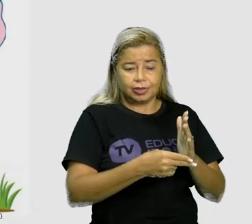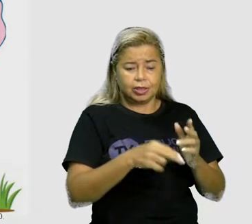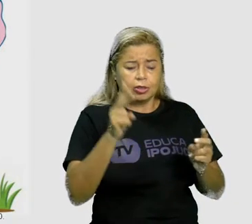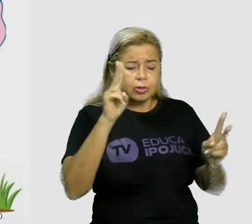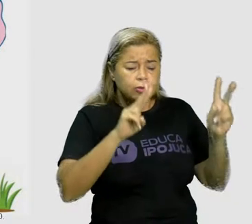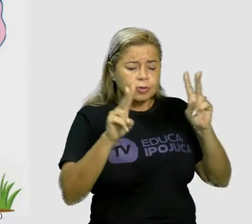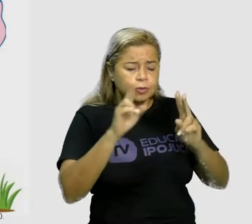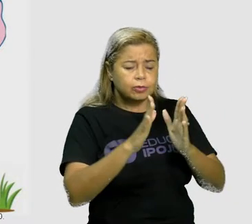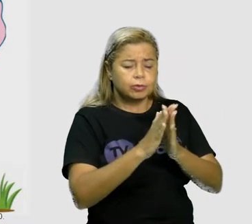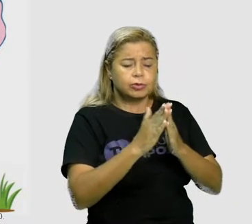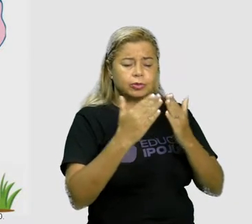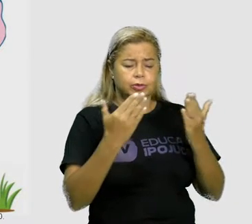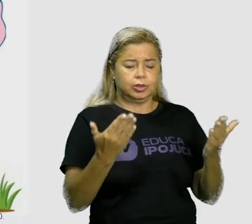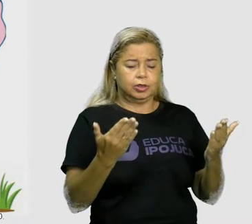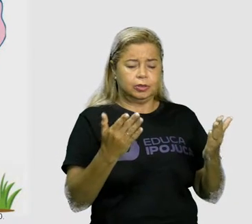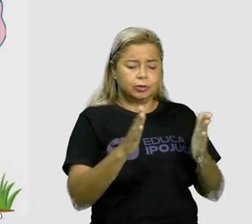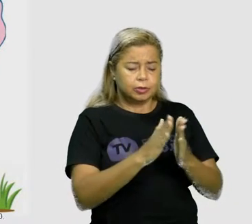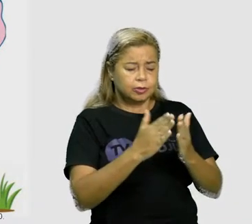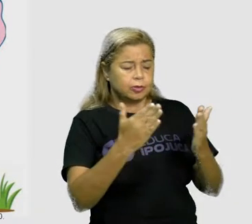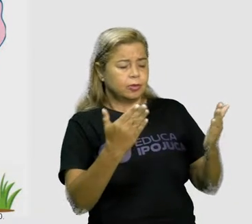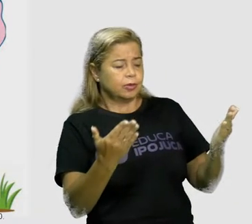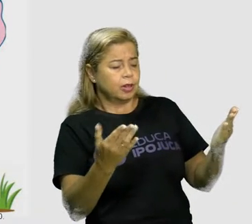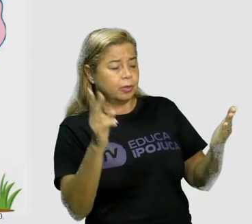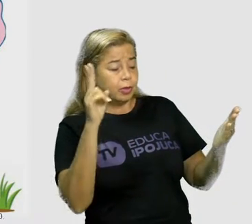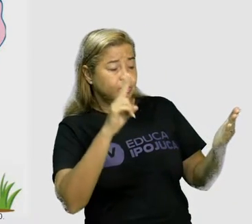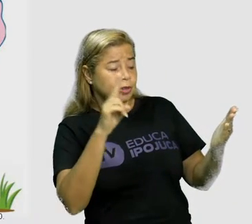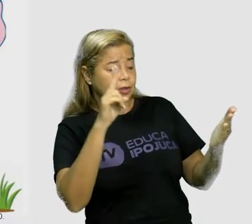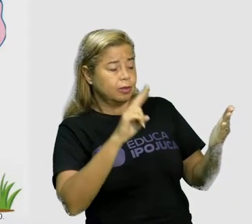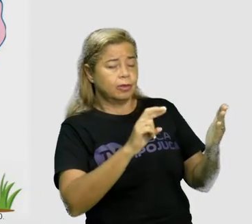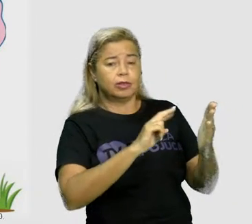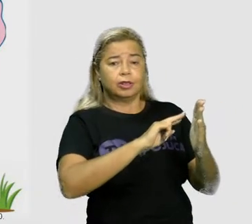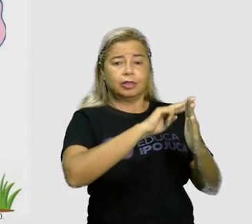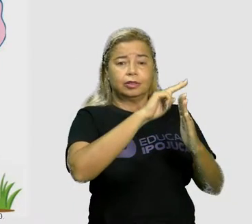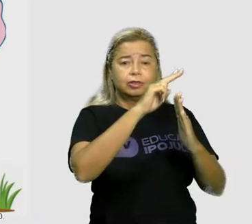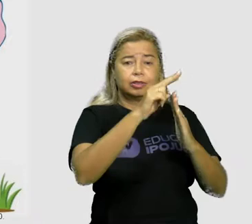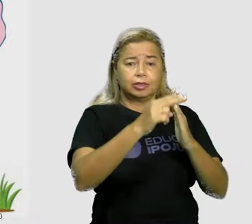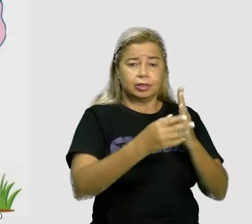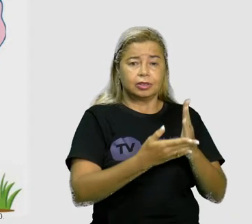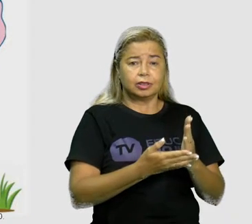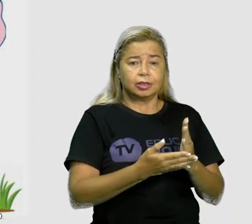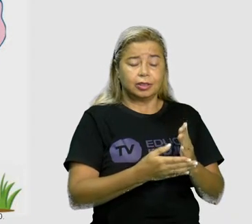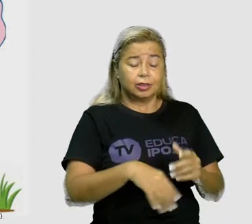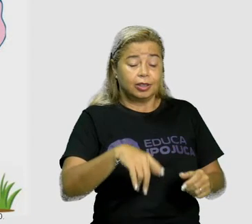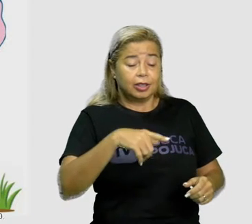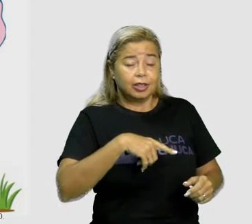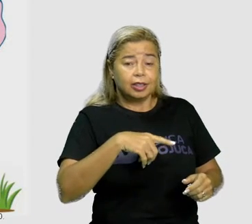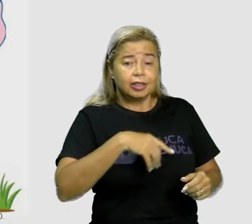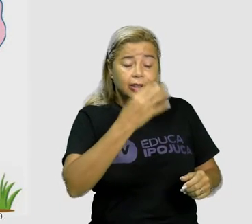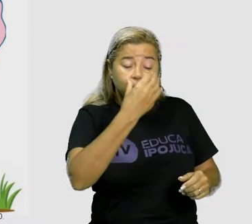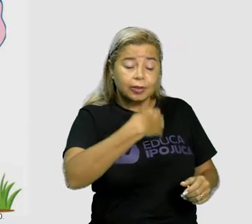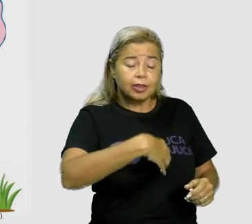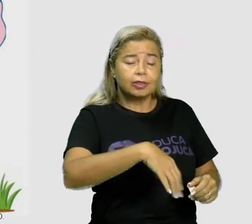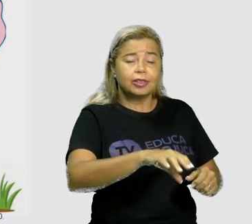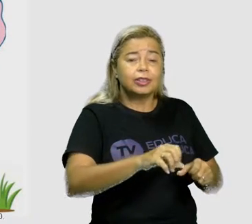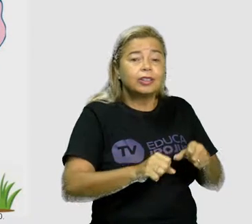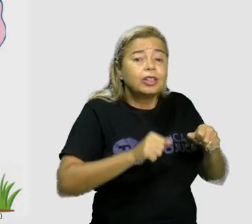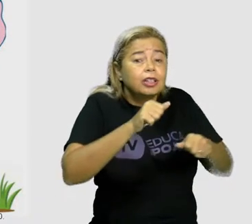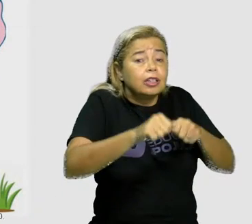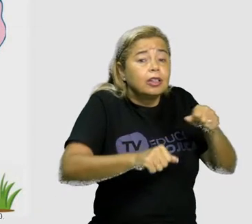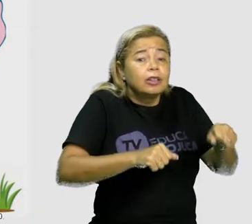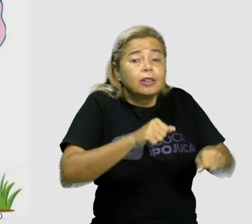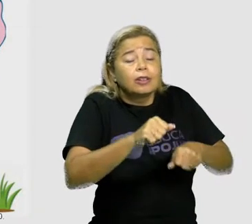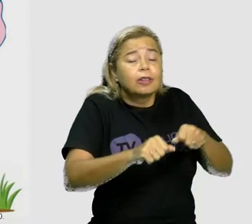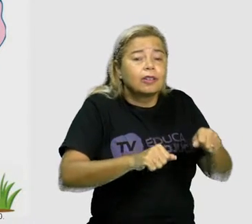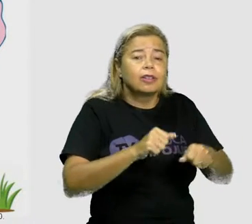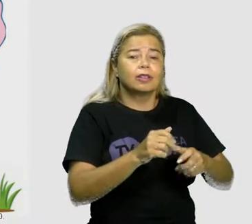gente observa se tem os desenhos. E o desenho aí, ó, o elefantinho correndo pelo caminho, porque está